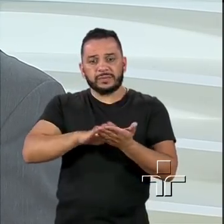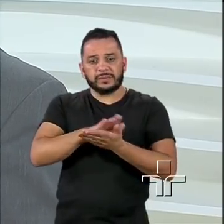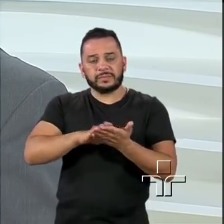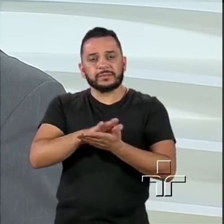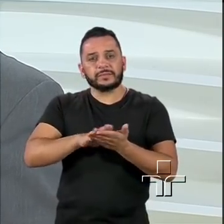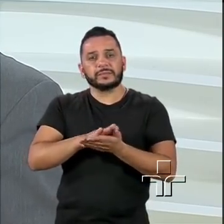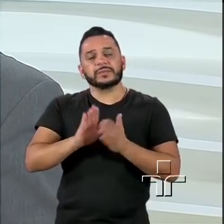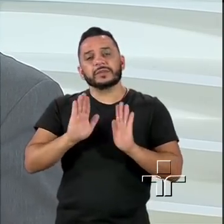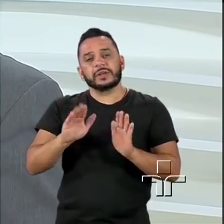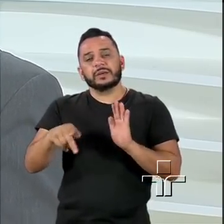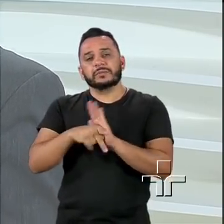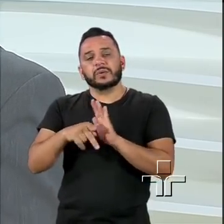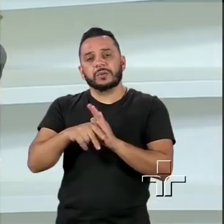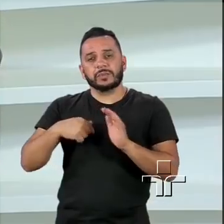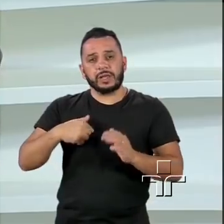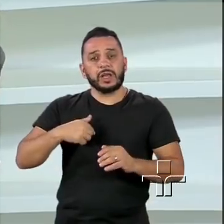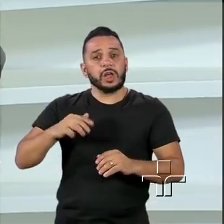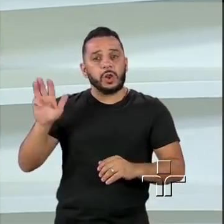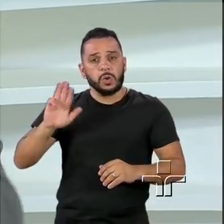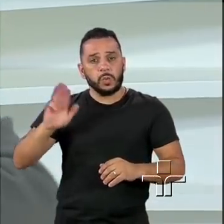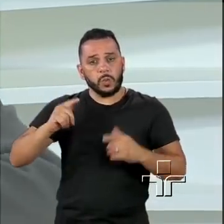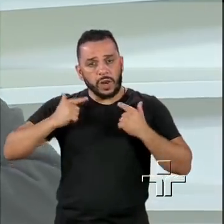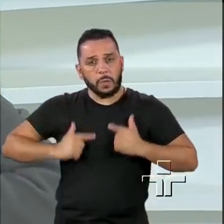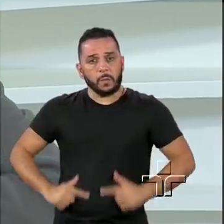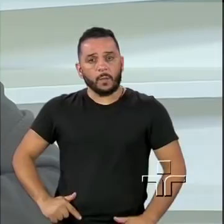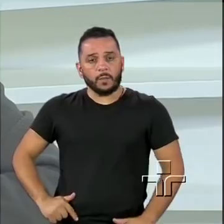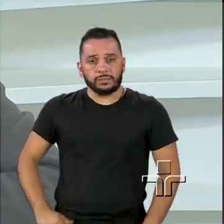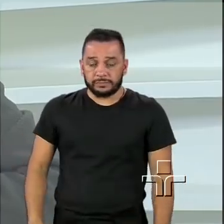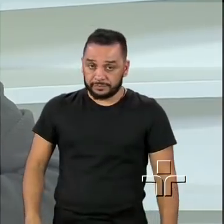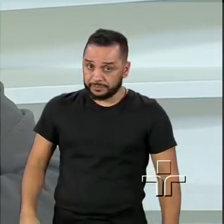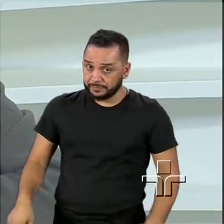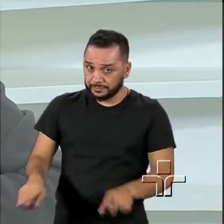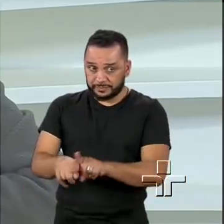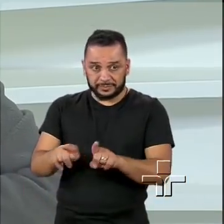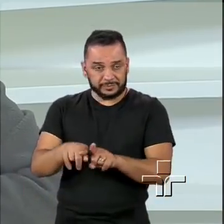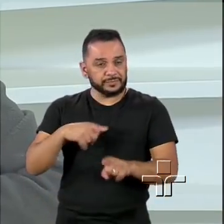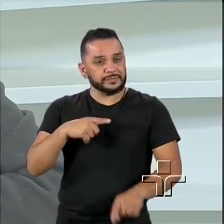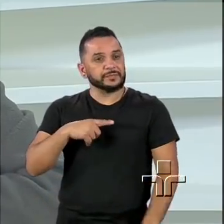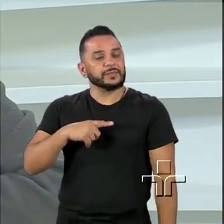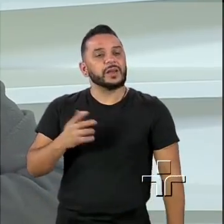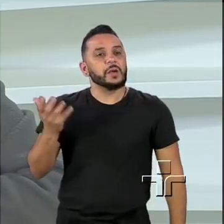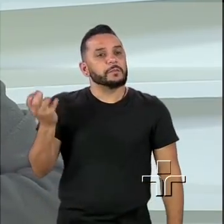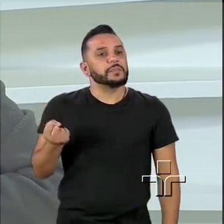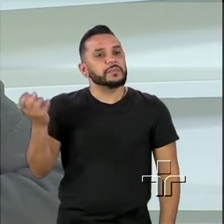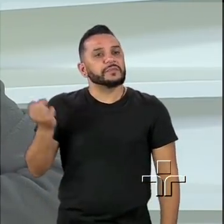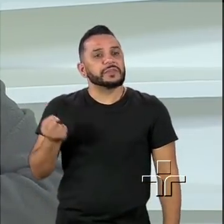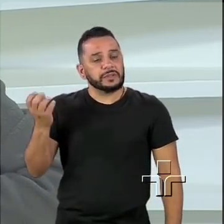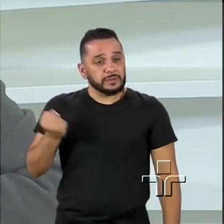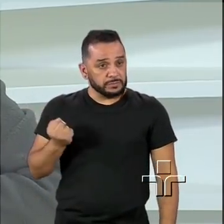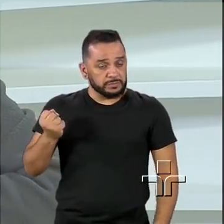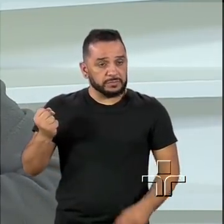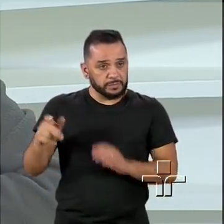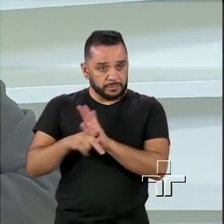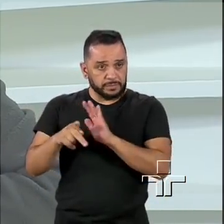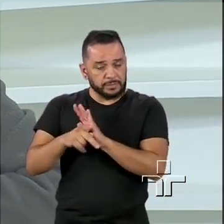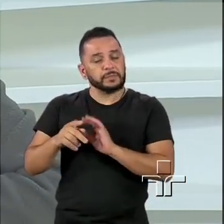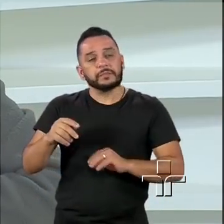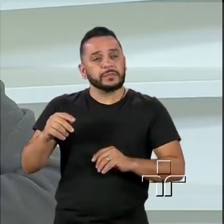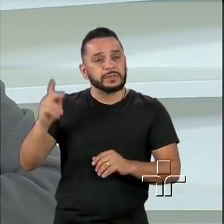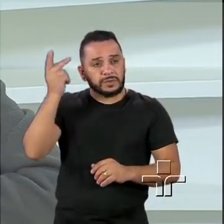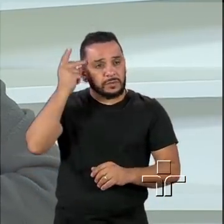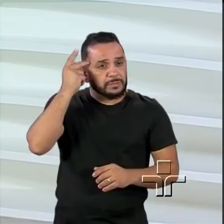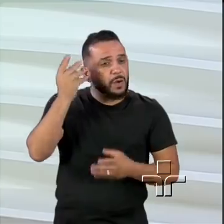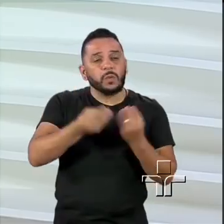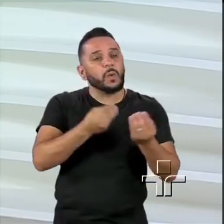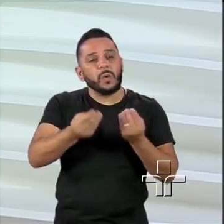sua inocência. Só antes de passar para o Rubem, em relação à previdência do funcionalismo paulista, como é que o senhor pretende se posicionar? Nós vamos dialogar com os